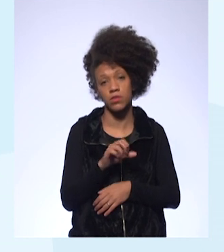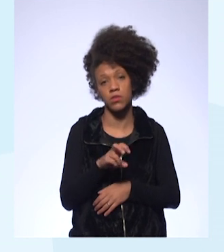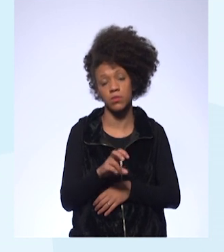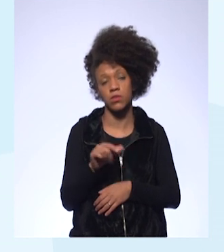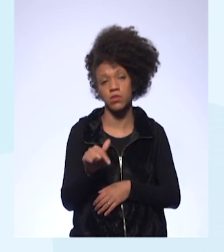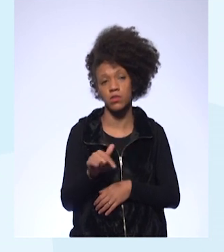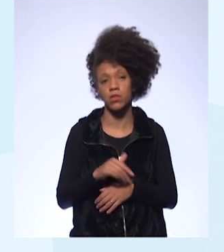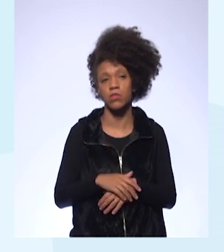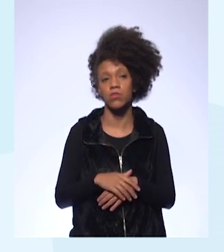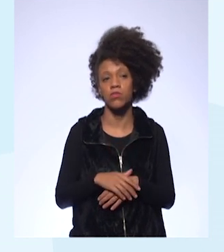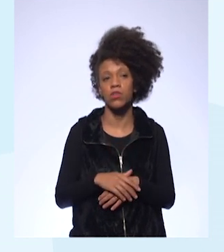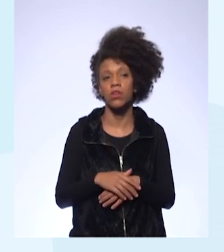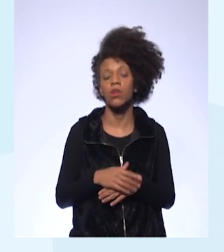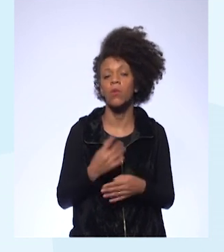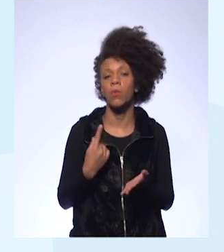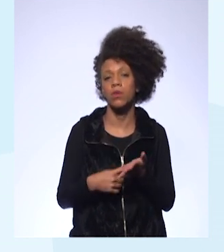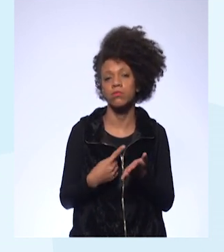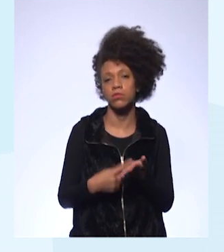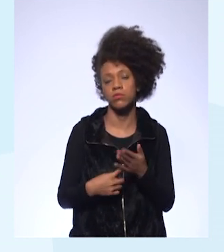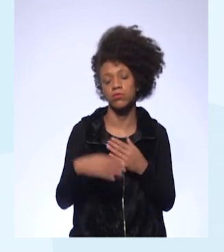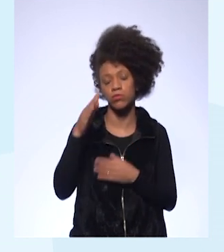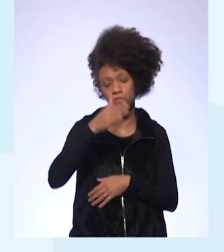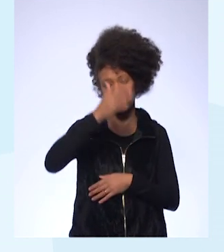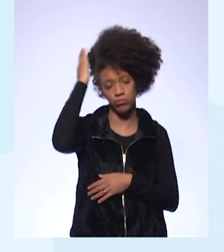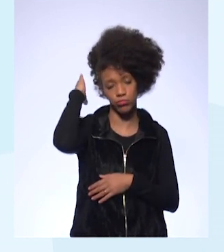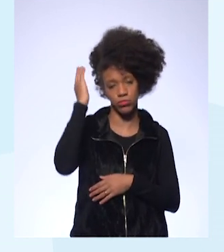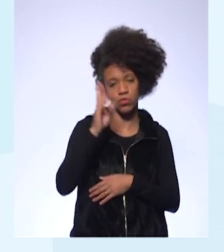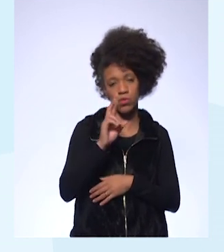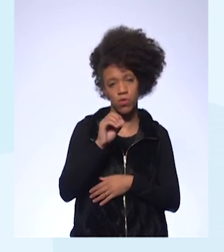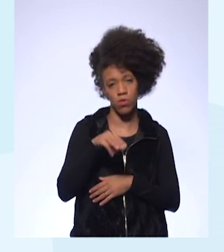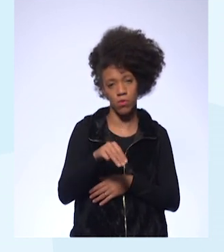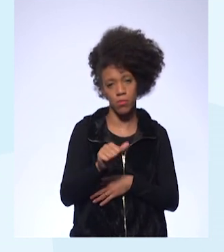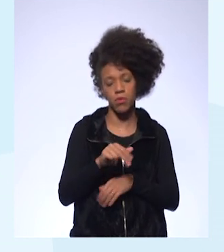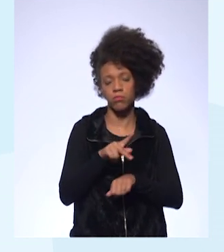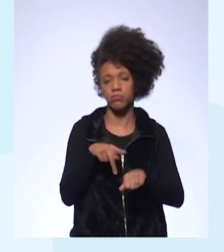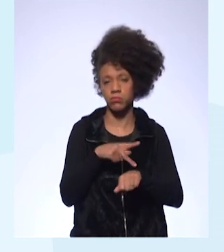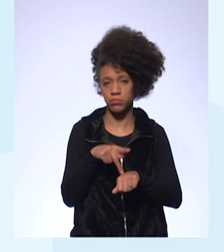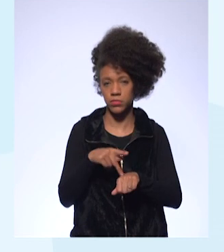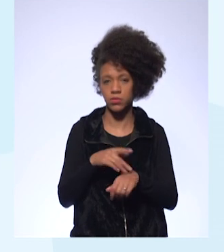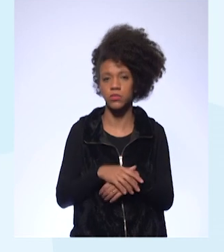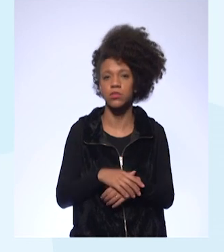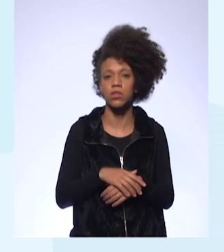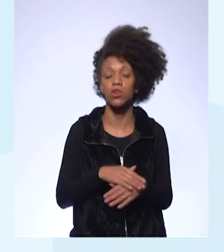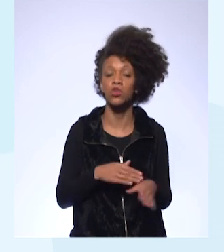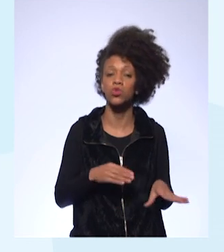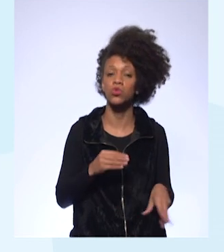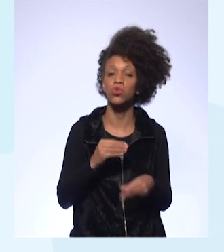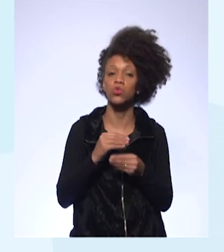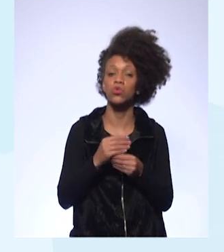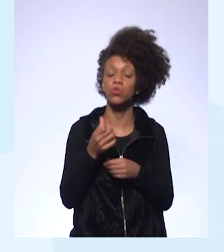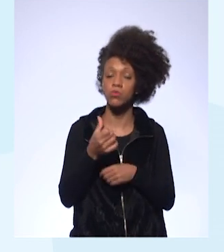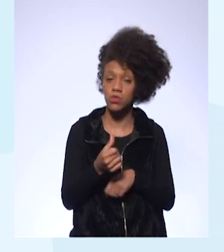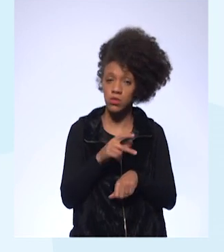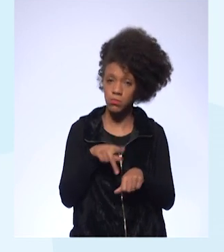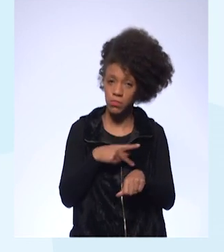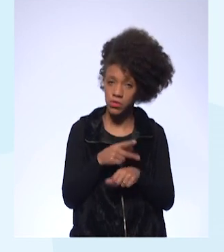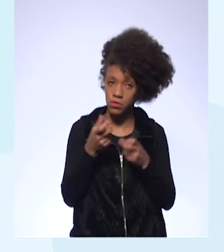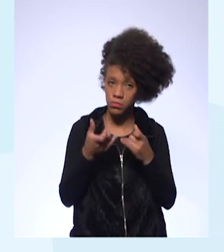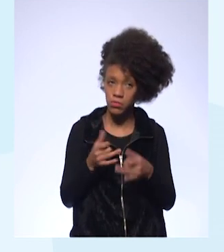1957, né, com o Tratado de Roma, né, com os 6 países que foram citados. Né, depois ele vai